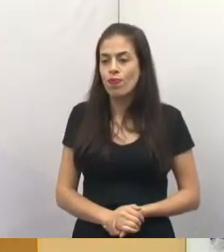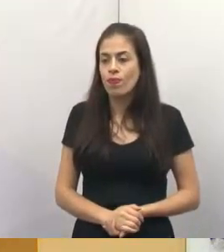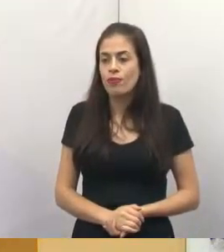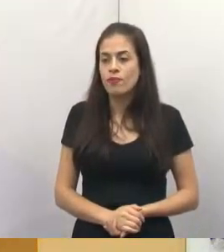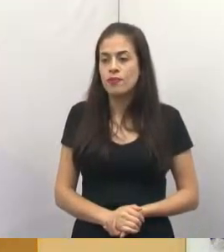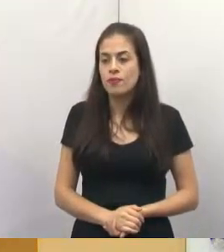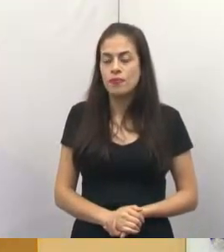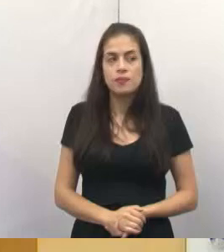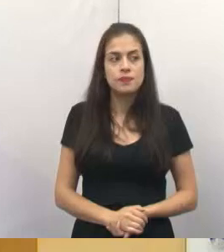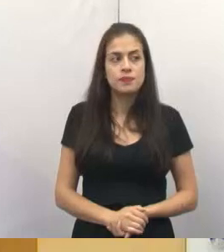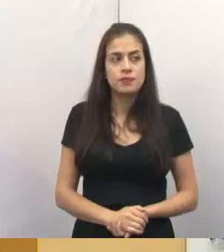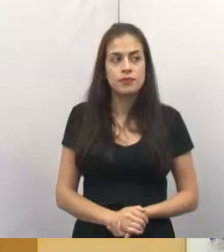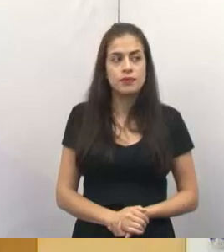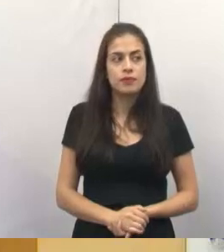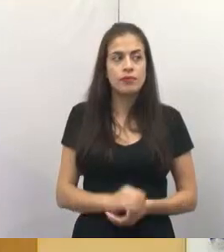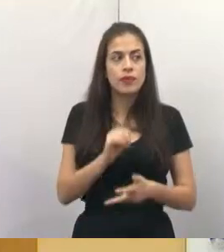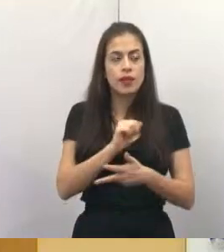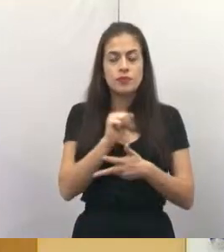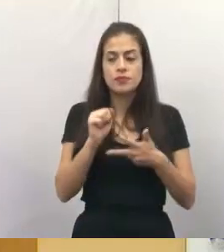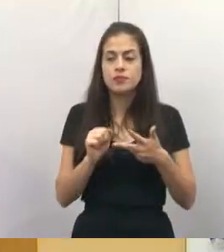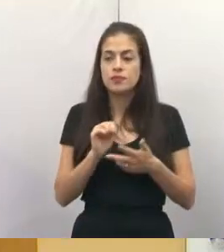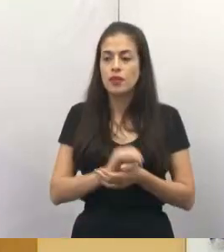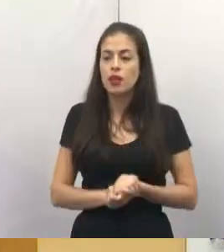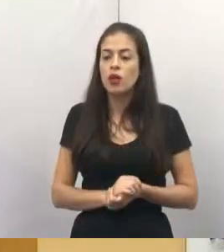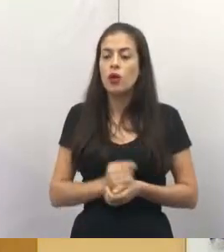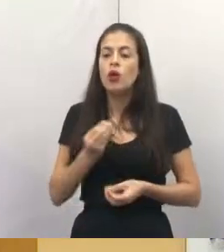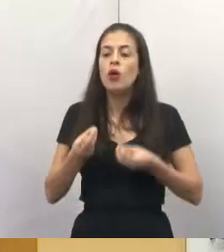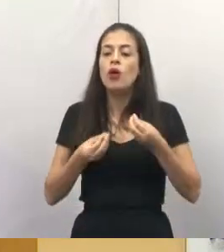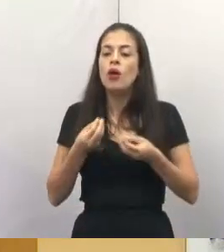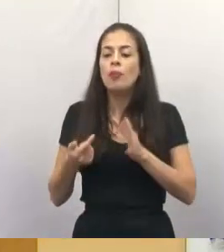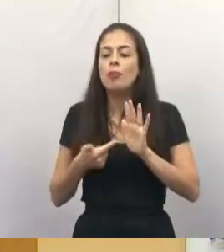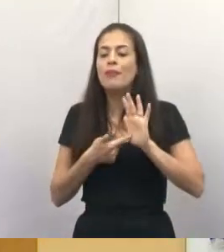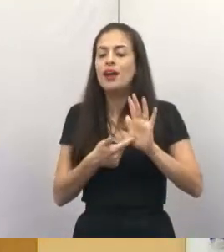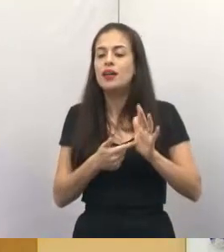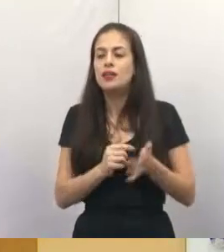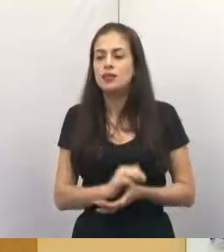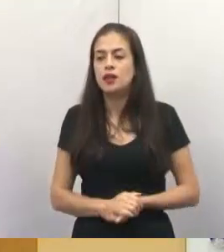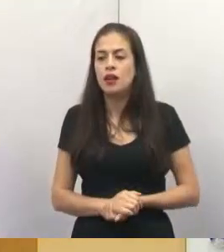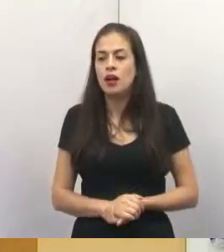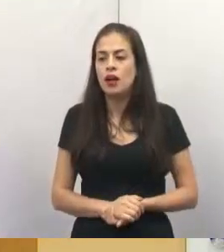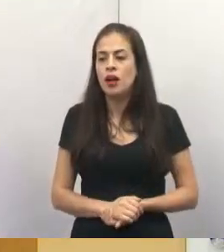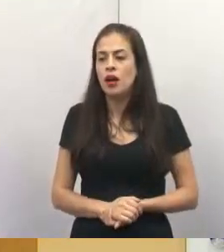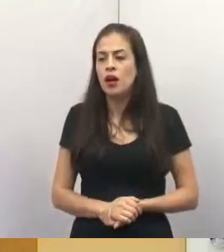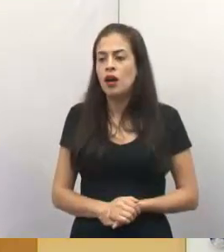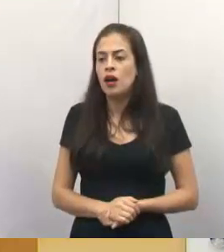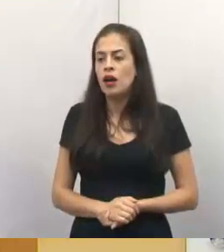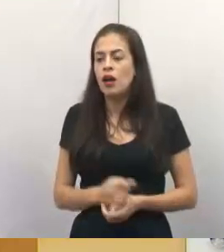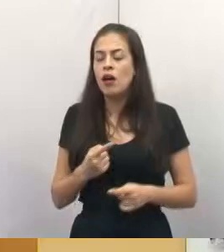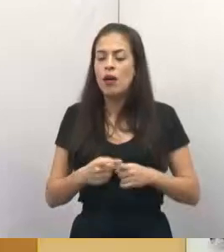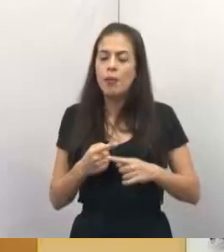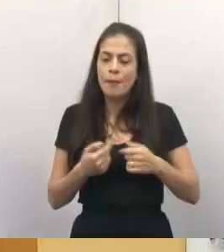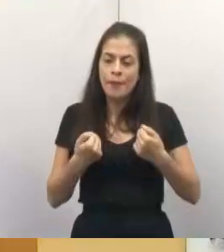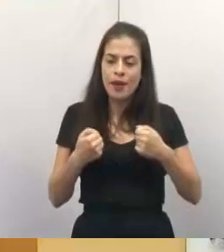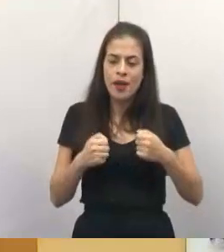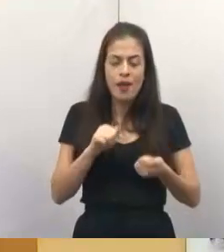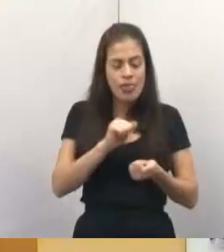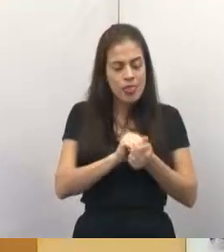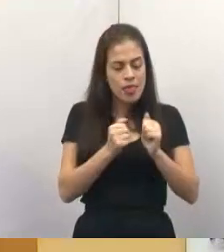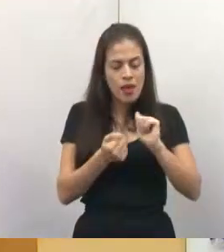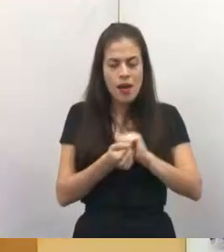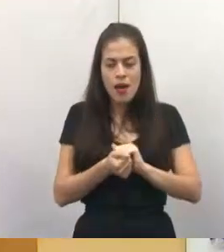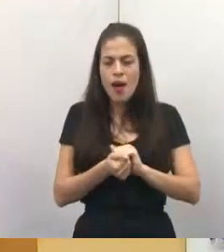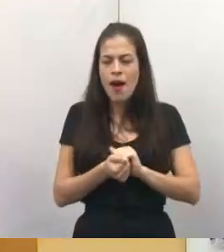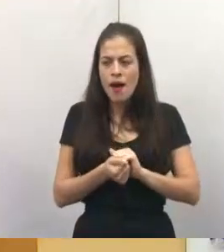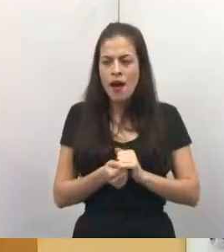nos programas do poder público, como vai funcionar isso, porque vai ter que ter adaptação, vai ter que ter forma, tudo,